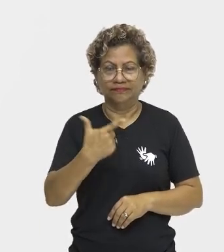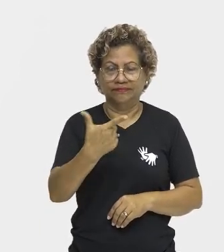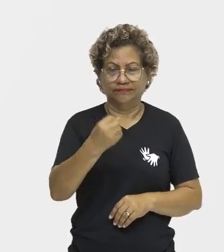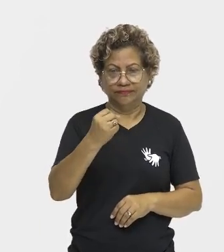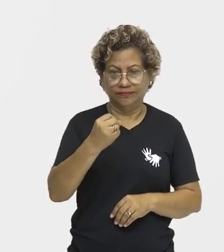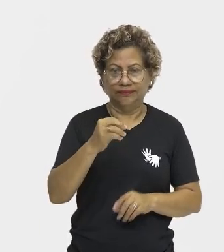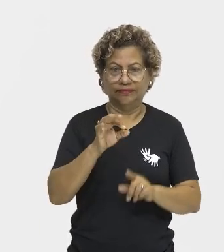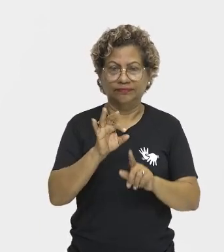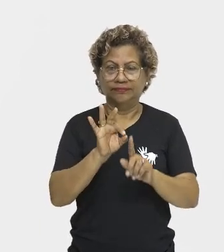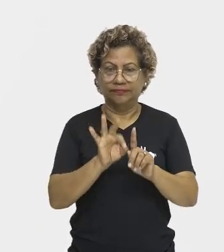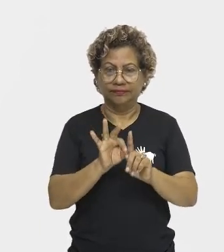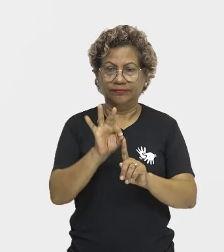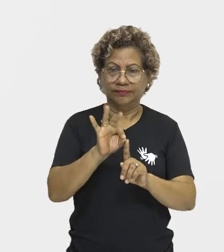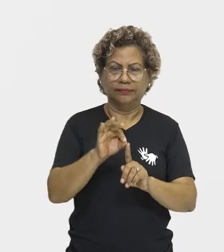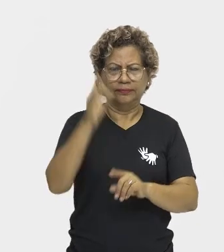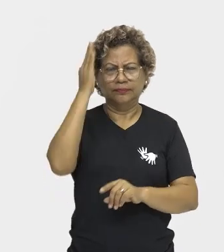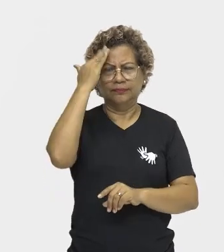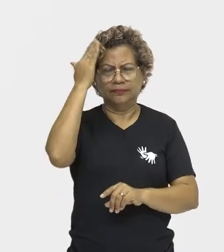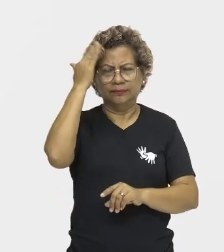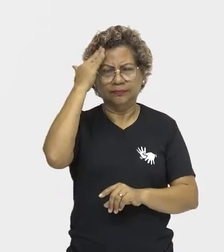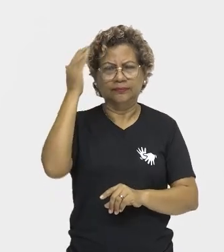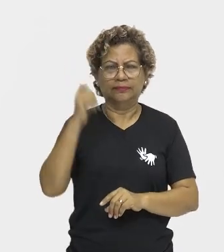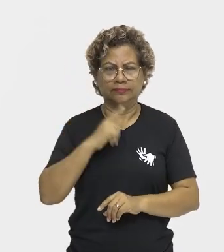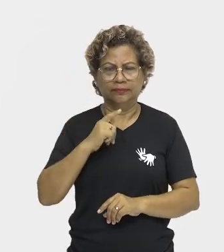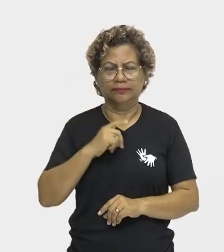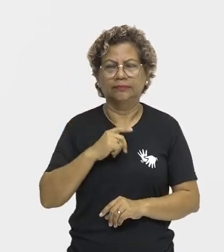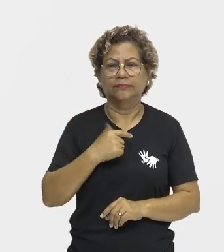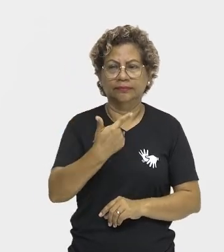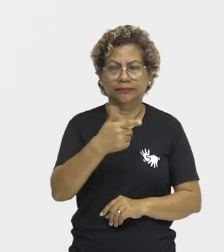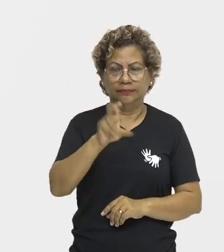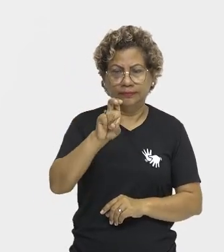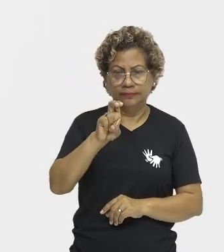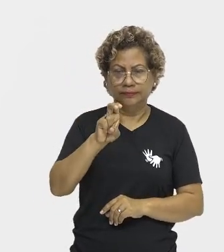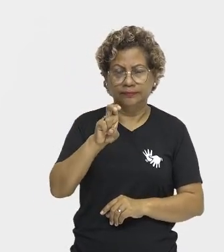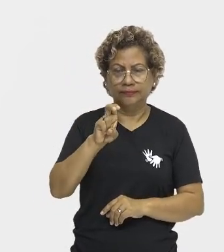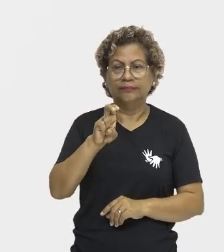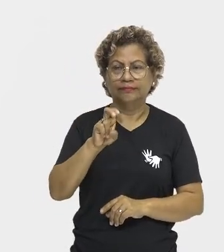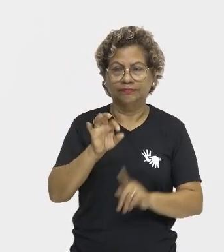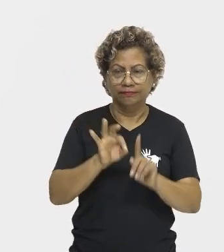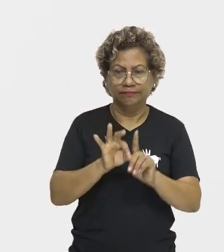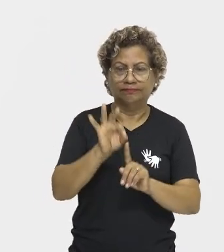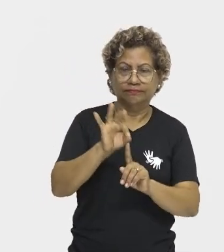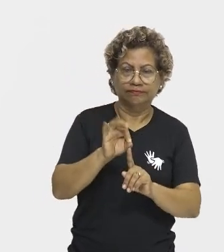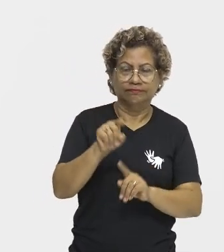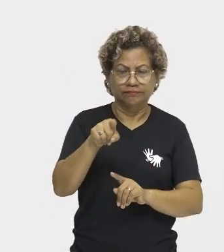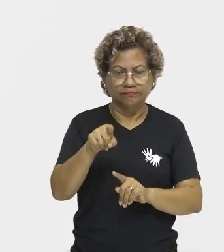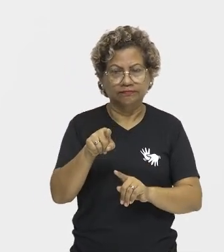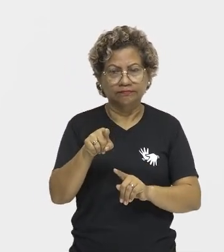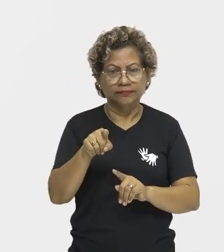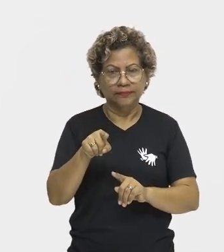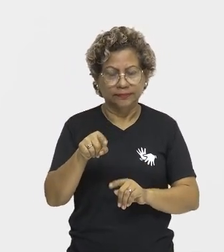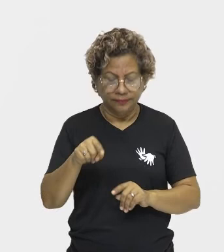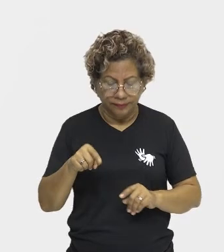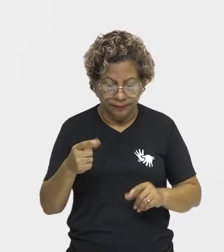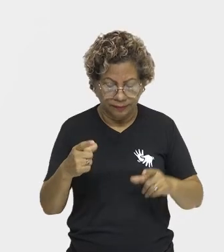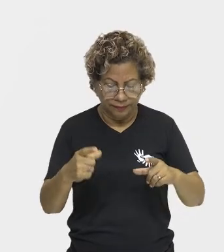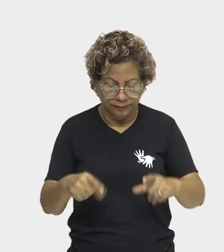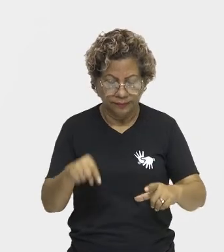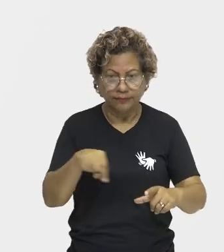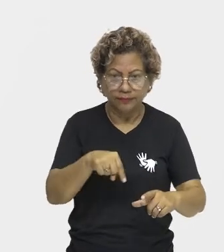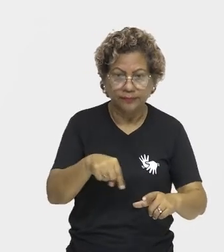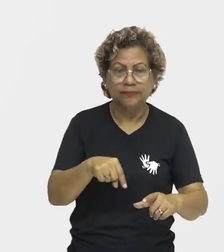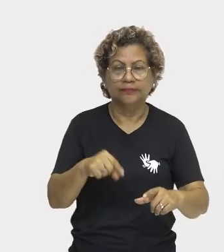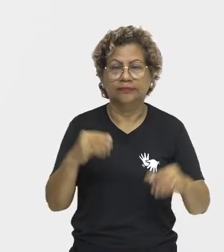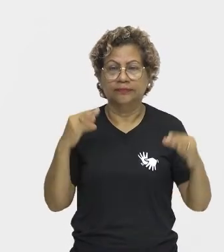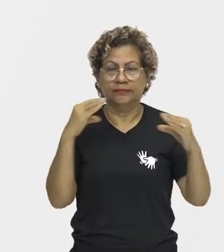temperatura de equilíbrio é de 25, determine a capacidade térmica do recipiente que contém a água em